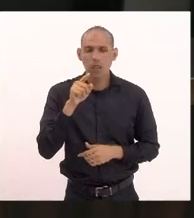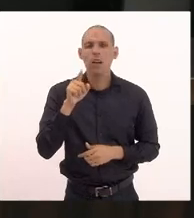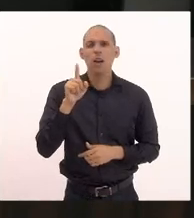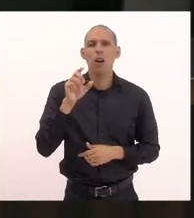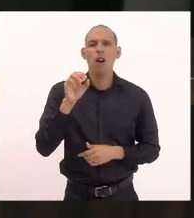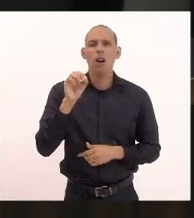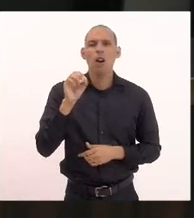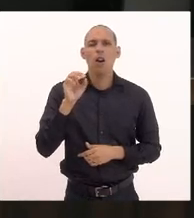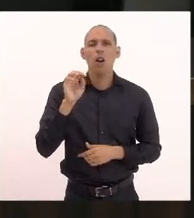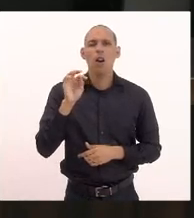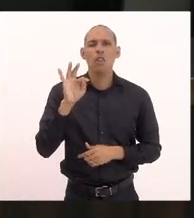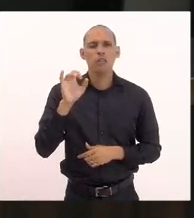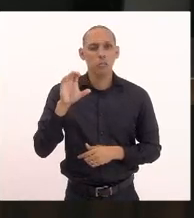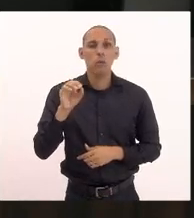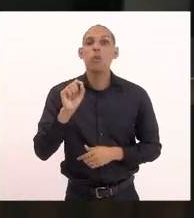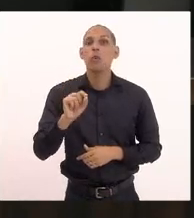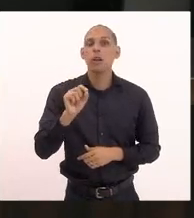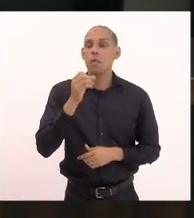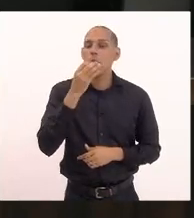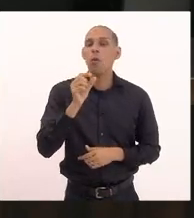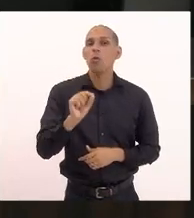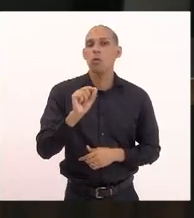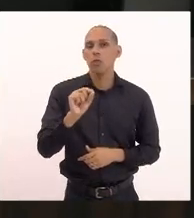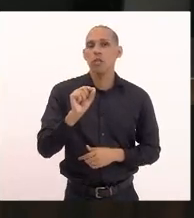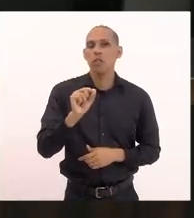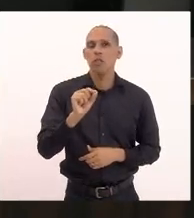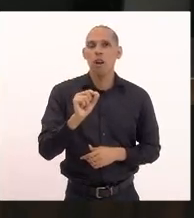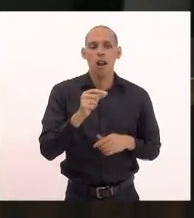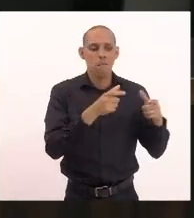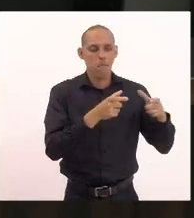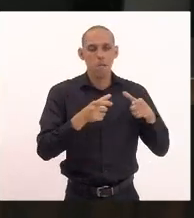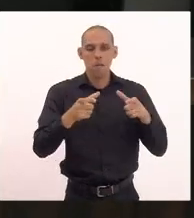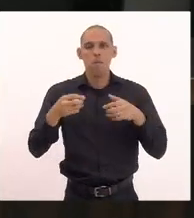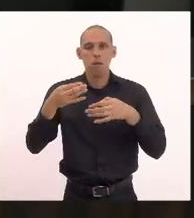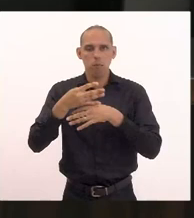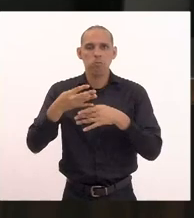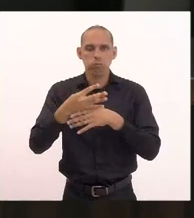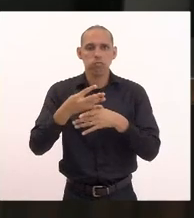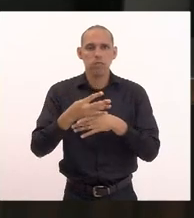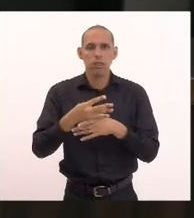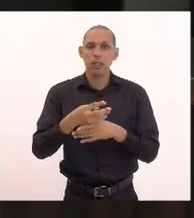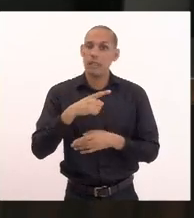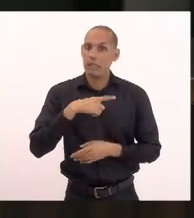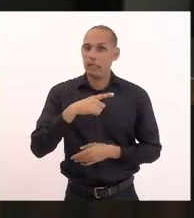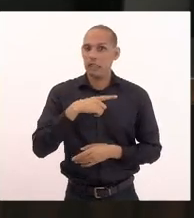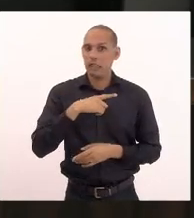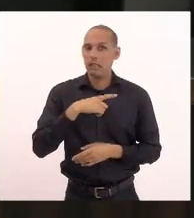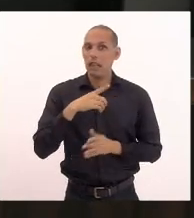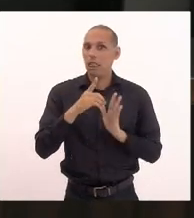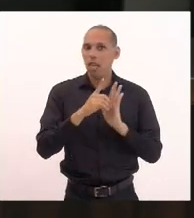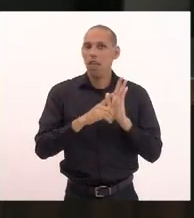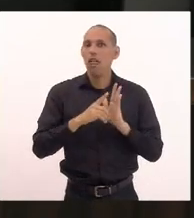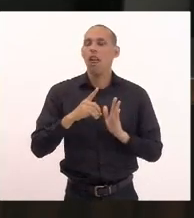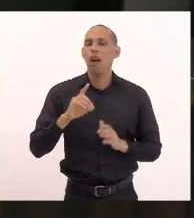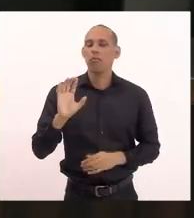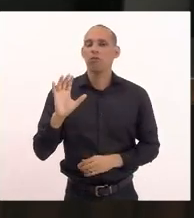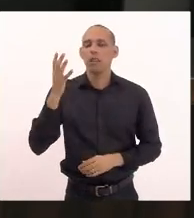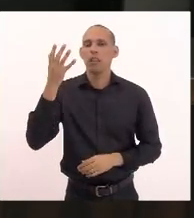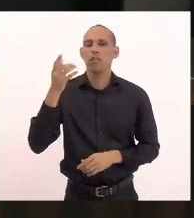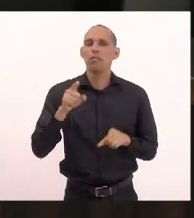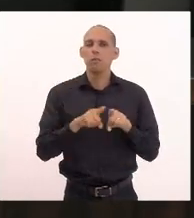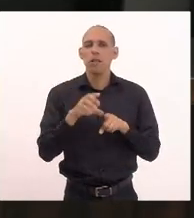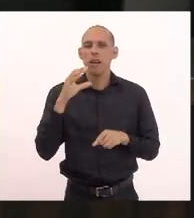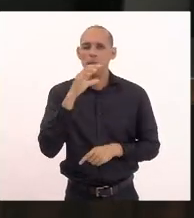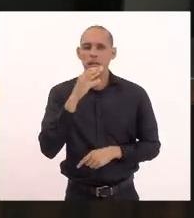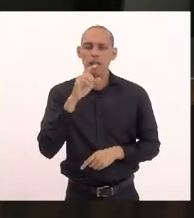o ótimo é que esses municípios tenham decreto de calamidade reconhecido pelo Estado, o ótimo. E o bom, emergência reconhecida, e a